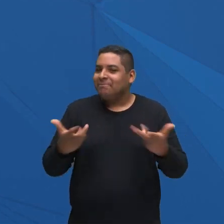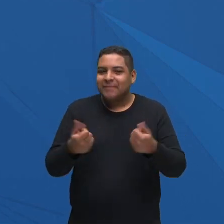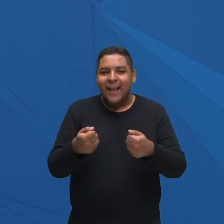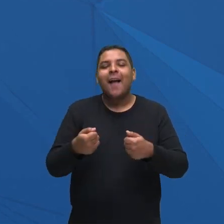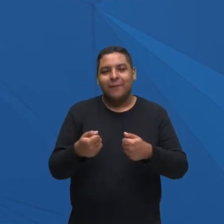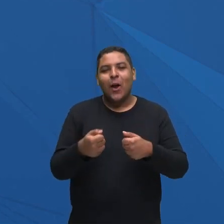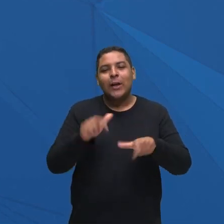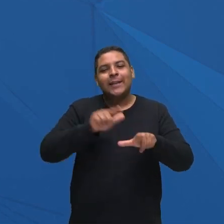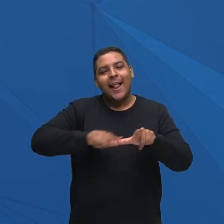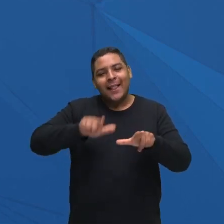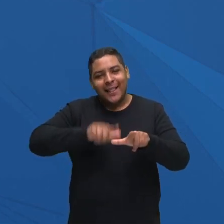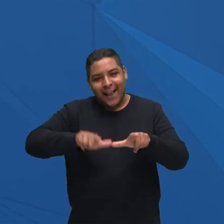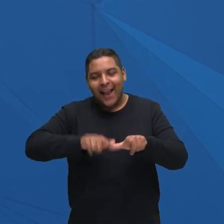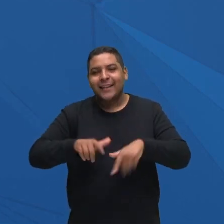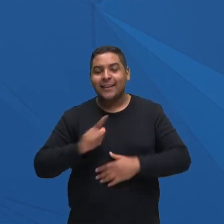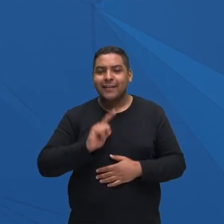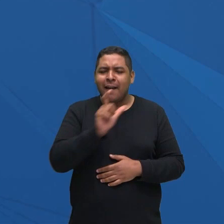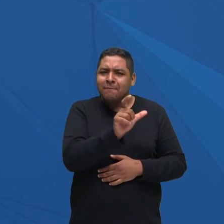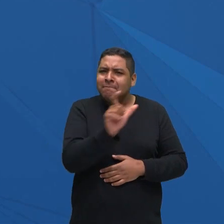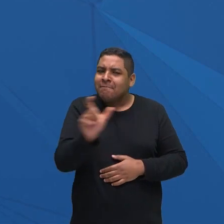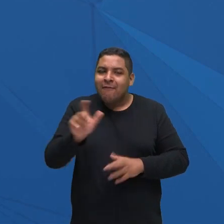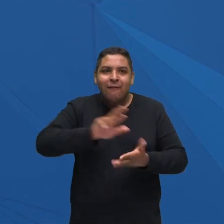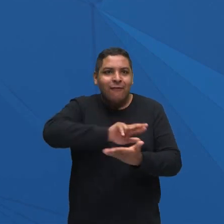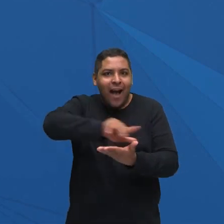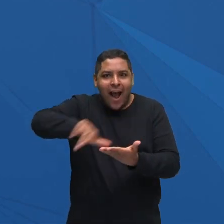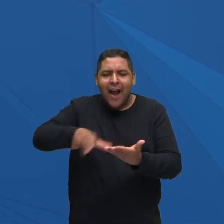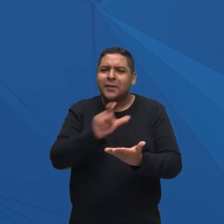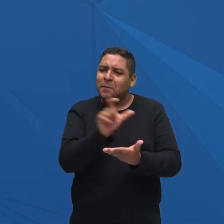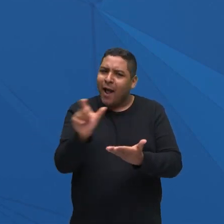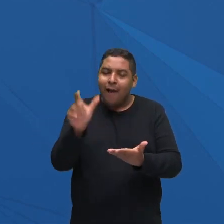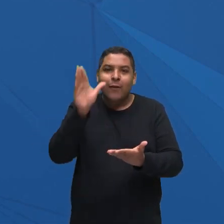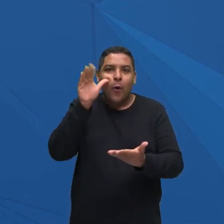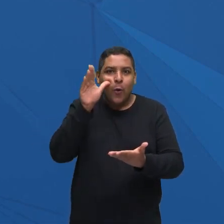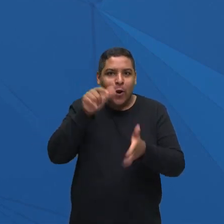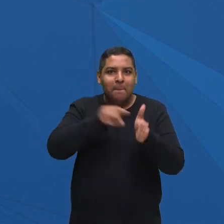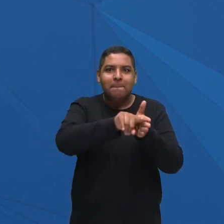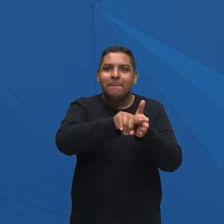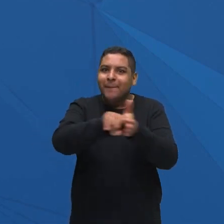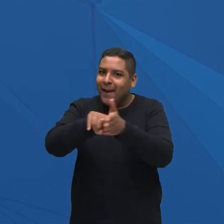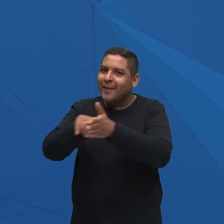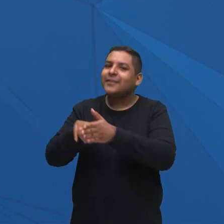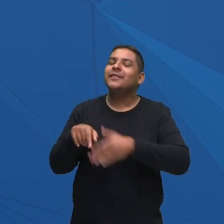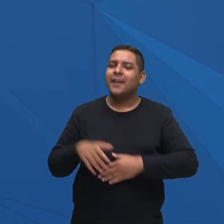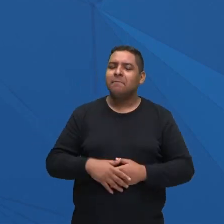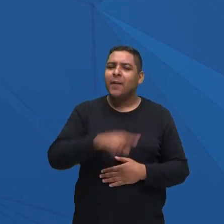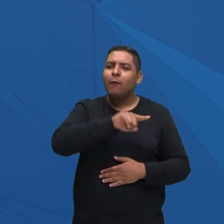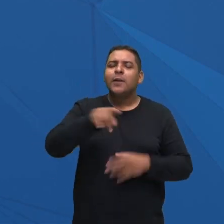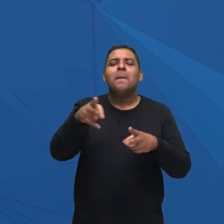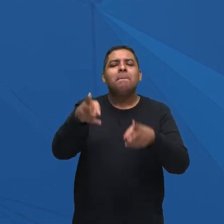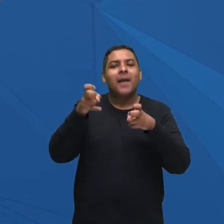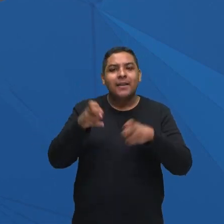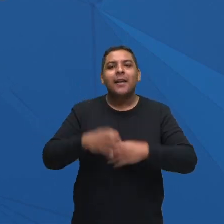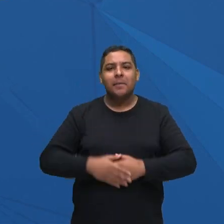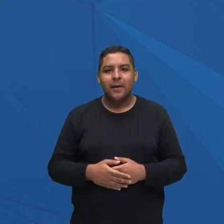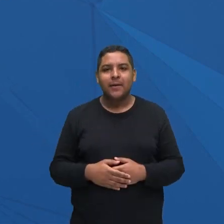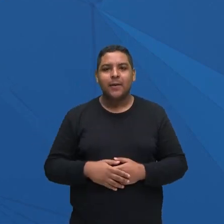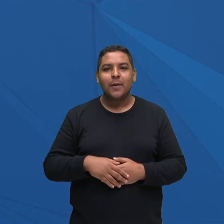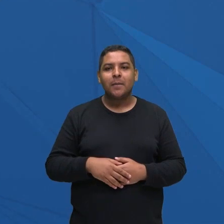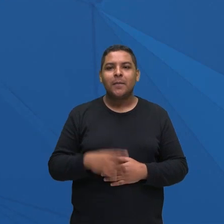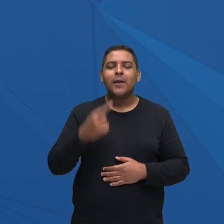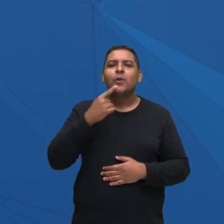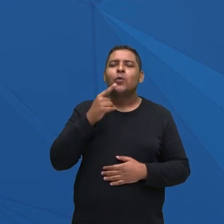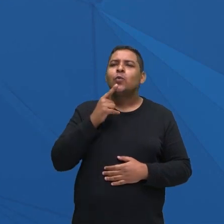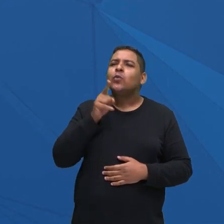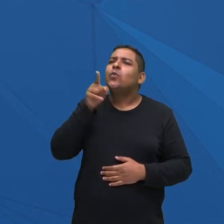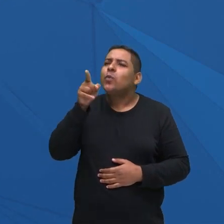diversos termos ali do amazonês que eu não conheço, já fiquei curiosa para pesquisar. E vocês repararam que no meio do clipe ele fala bem ali, porque